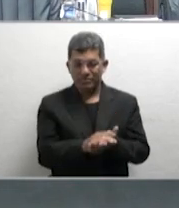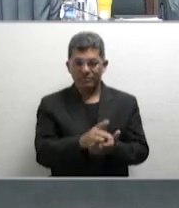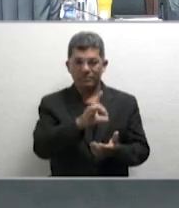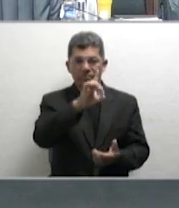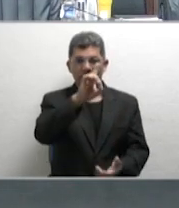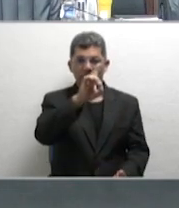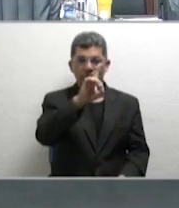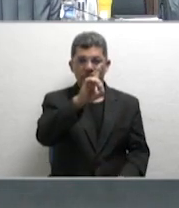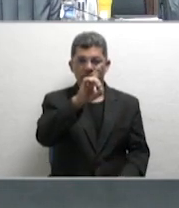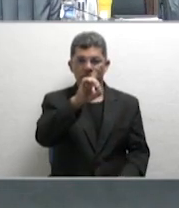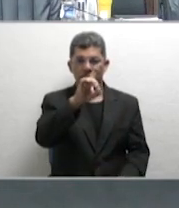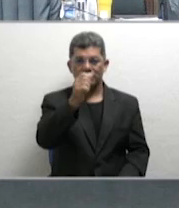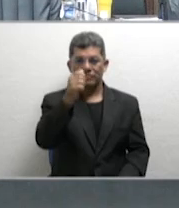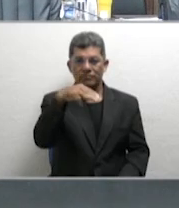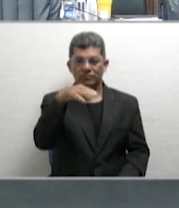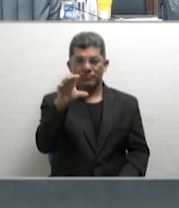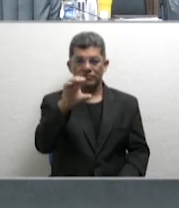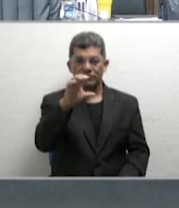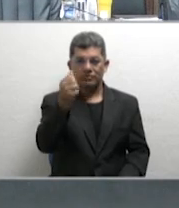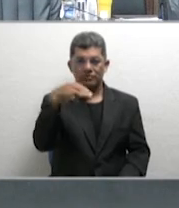Câmara.